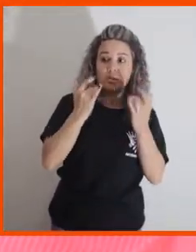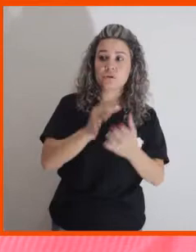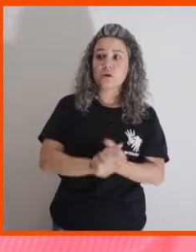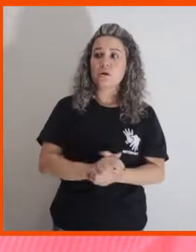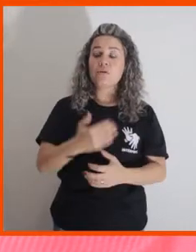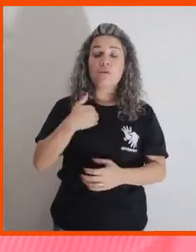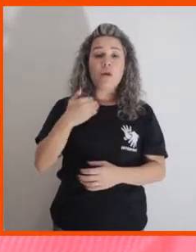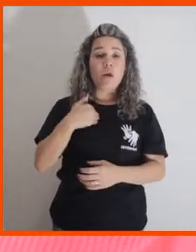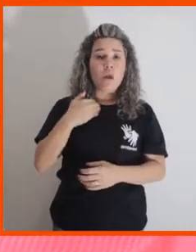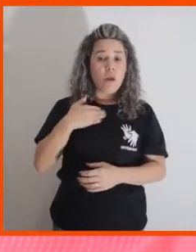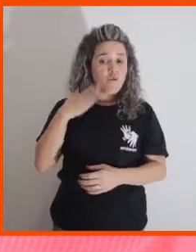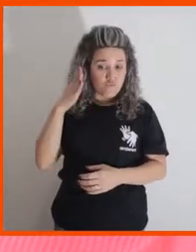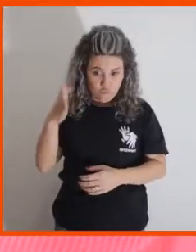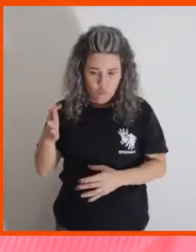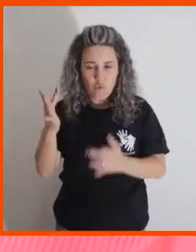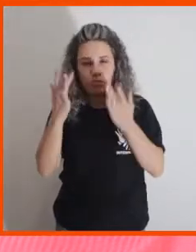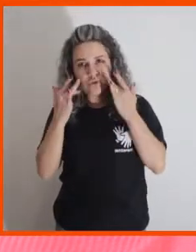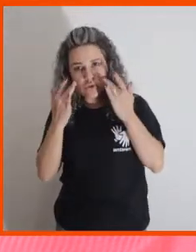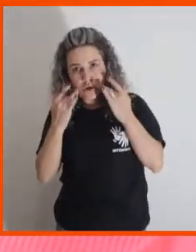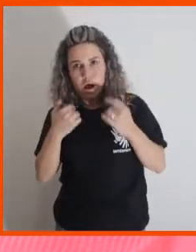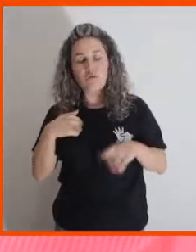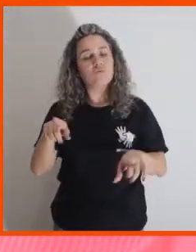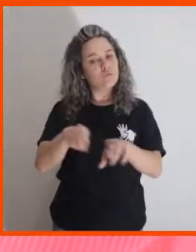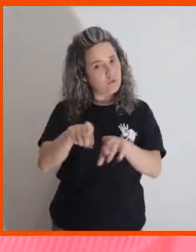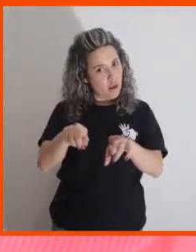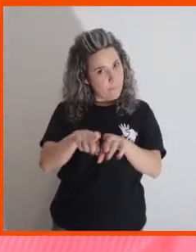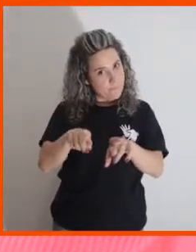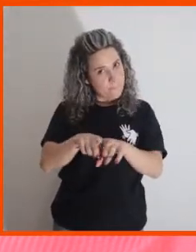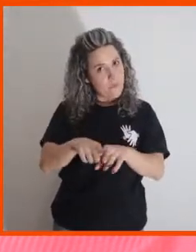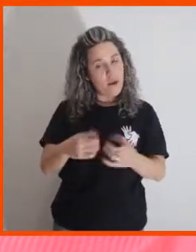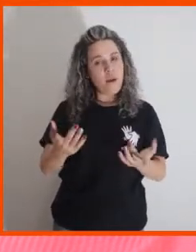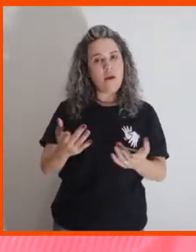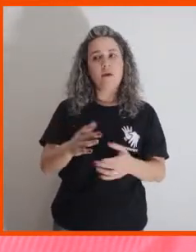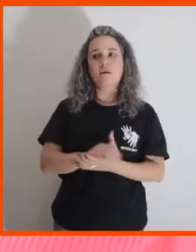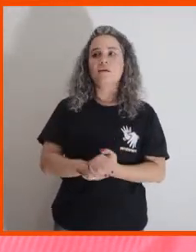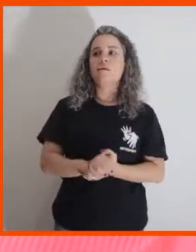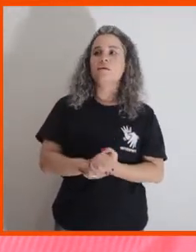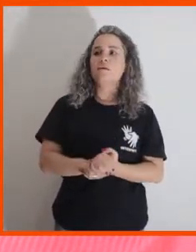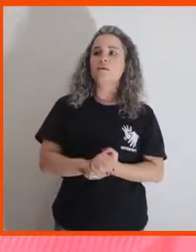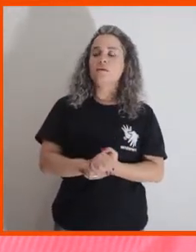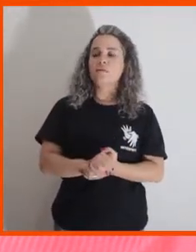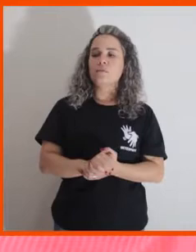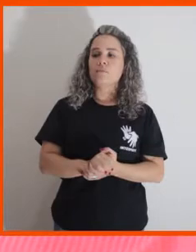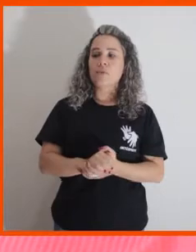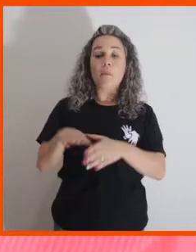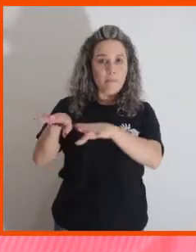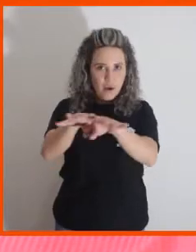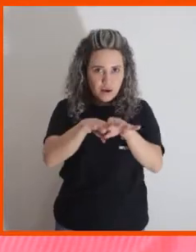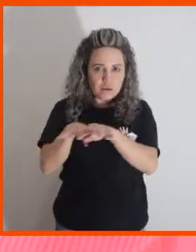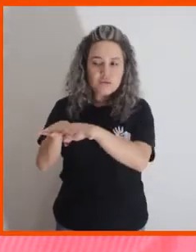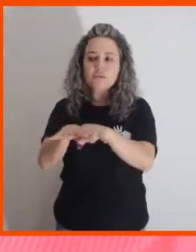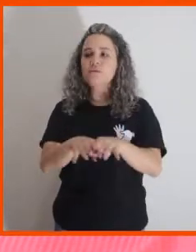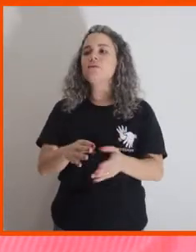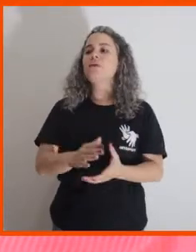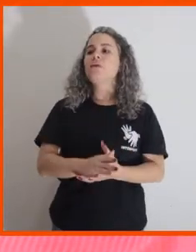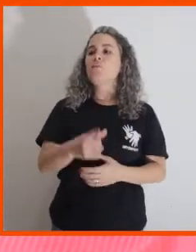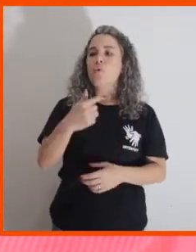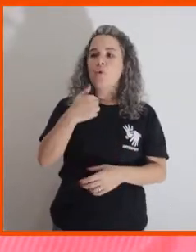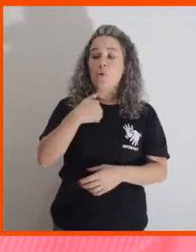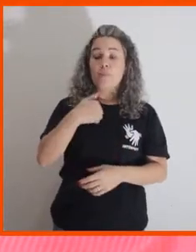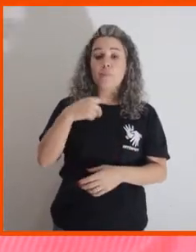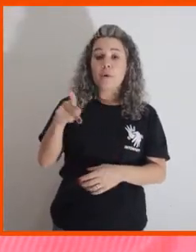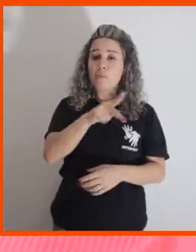teatro tem o nome de Auleriano, que é meu nome do meu pai. Eu levo, vou pro teatro, sou artista também. A